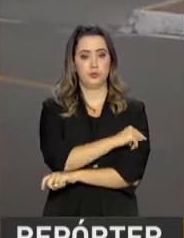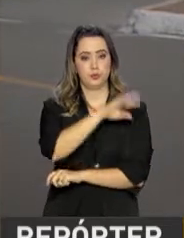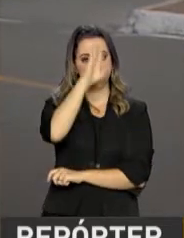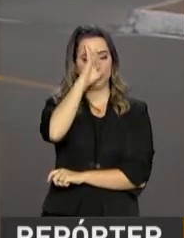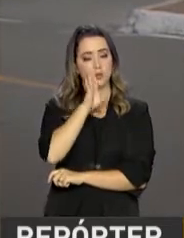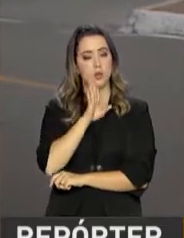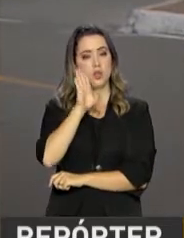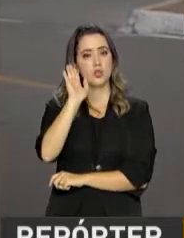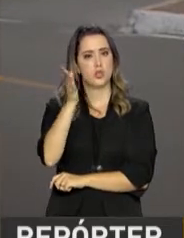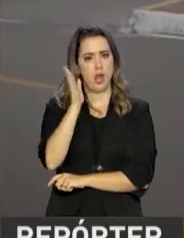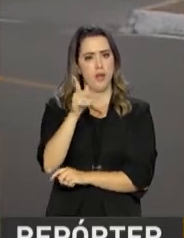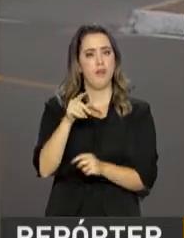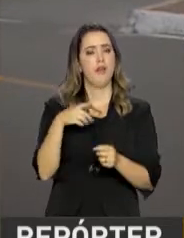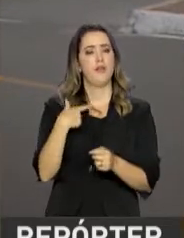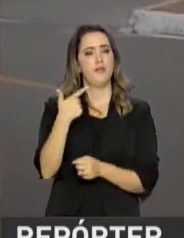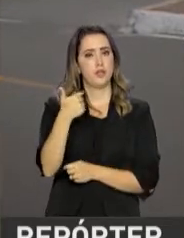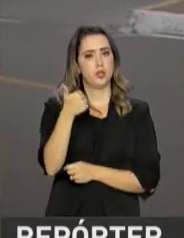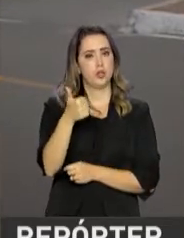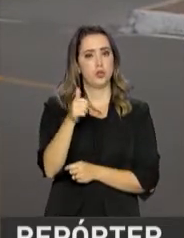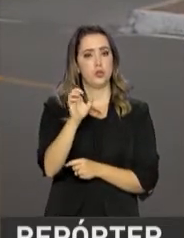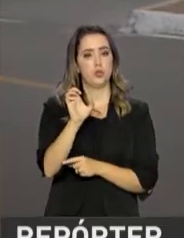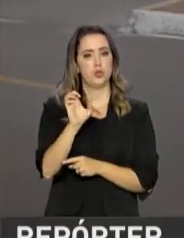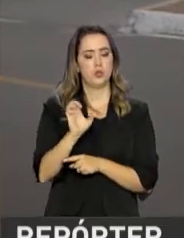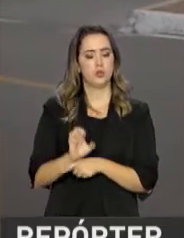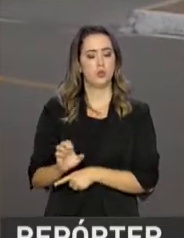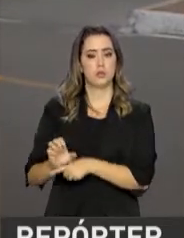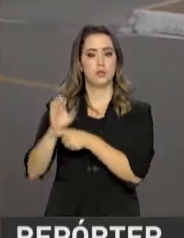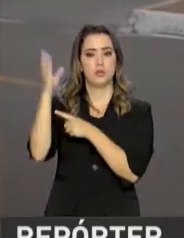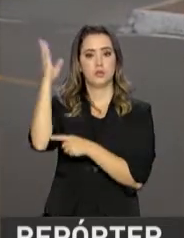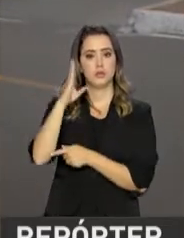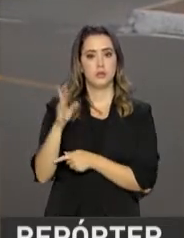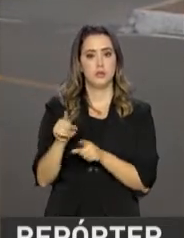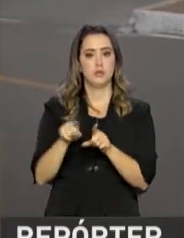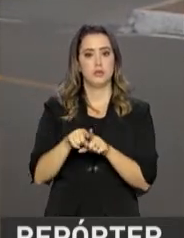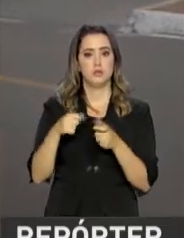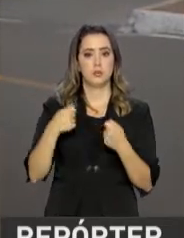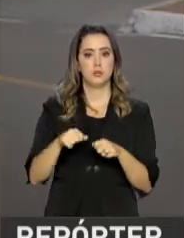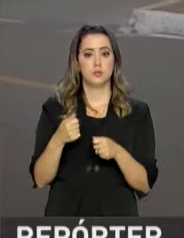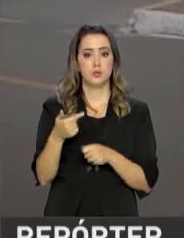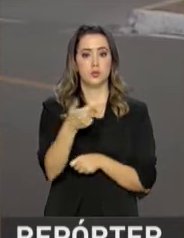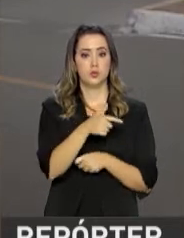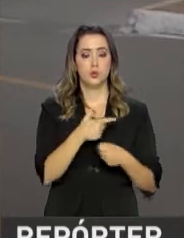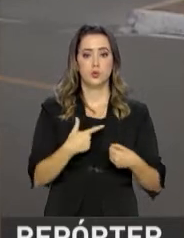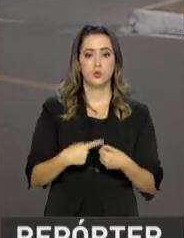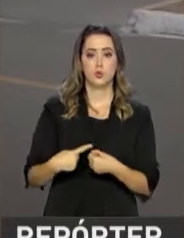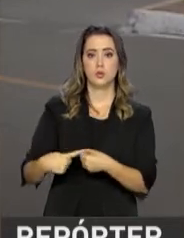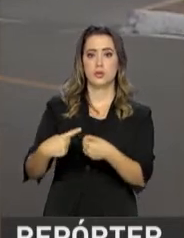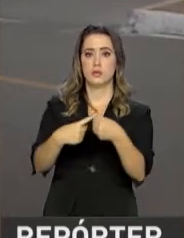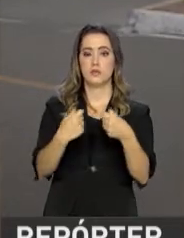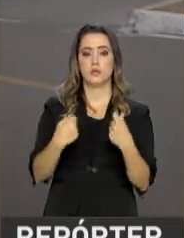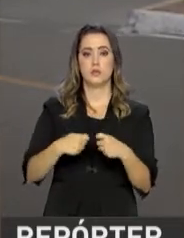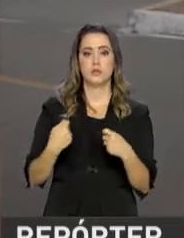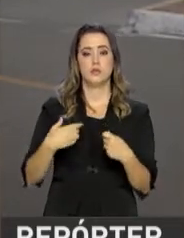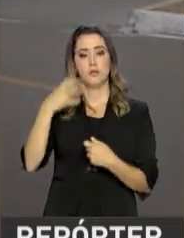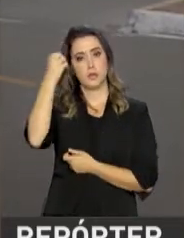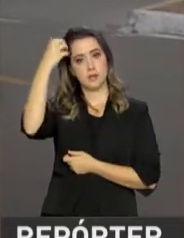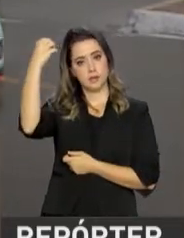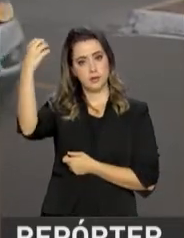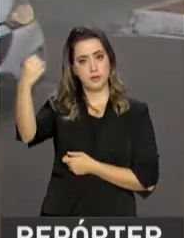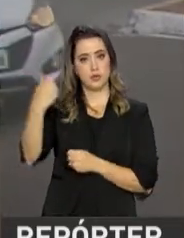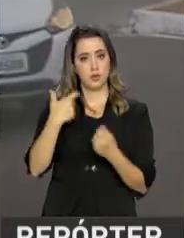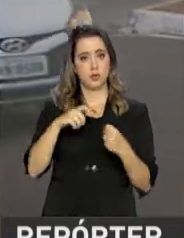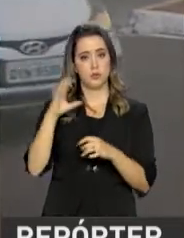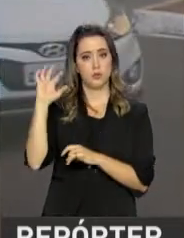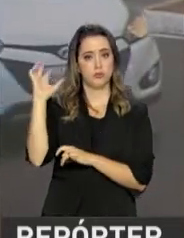parte da rotina de 21 estados brasileiros e também é recomendada para pessoas de outras regiões que vão se deslocar para as áreas silvestres